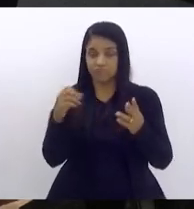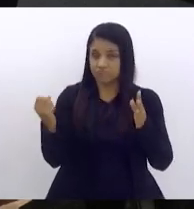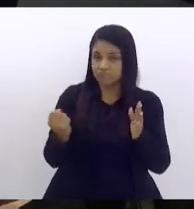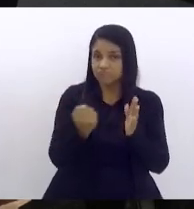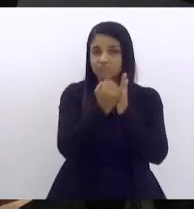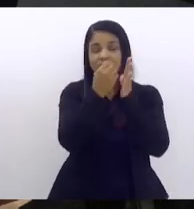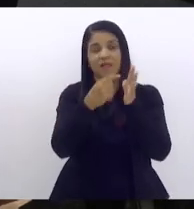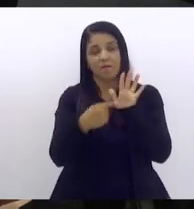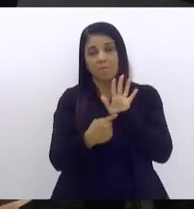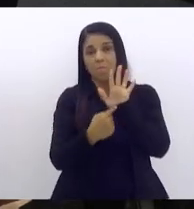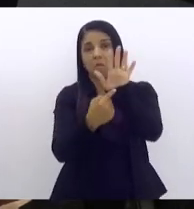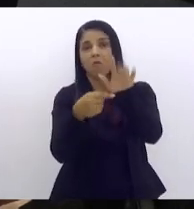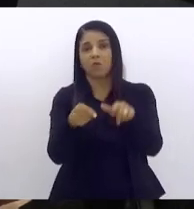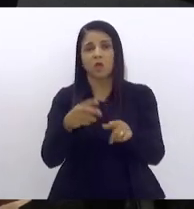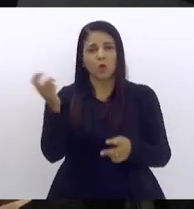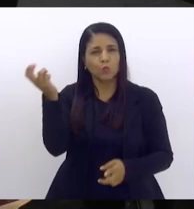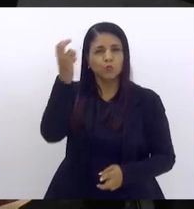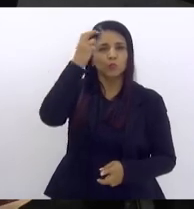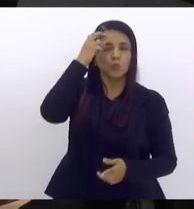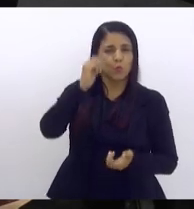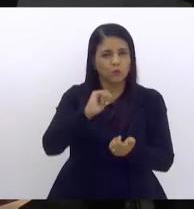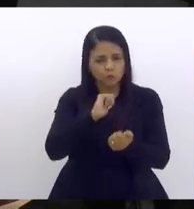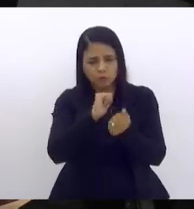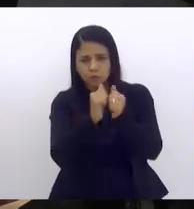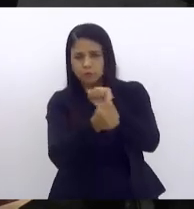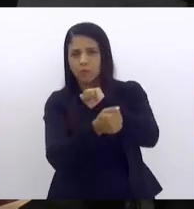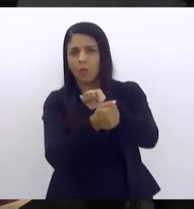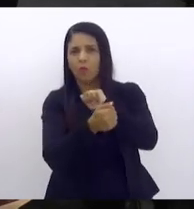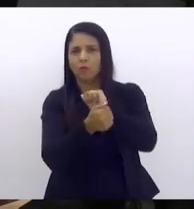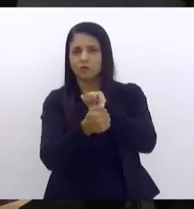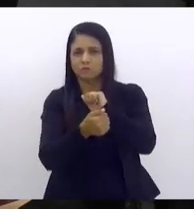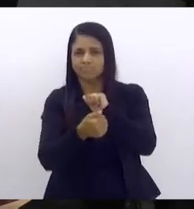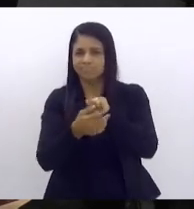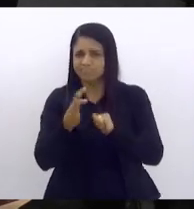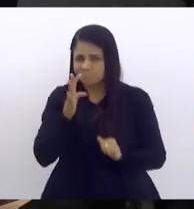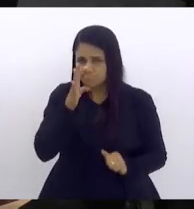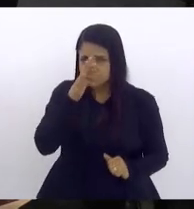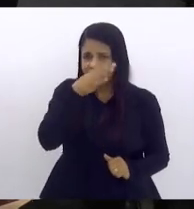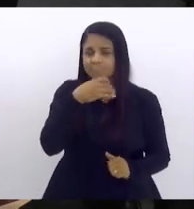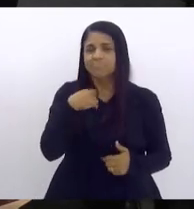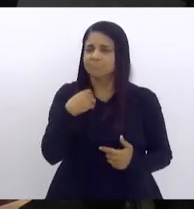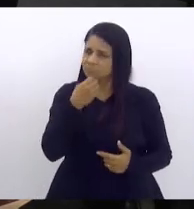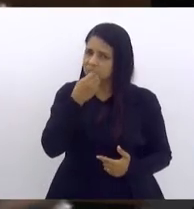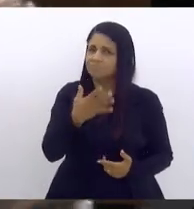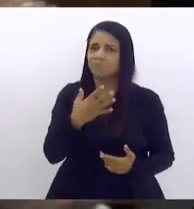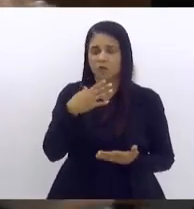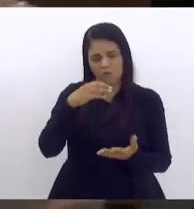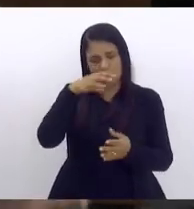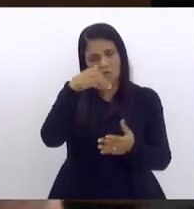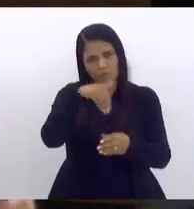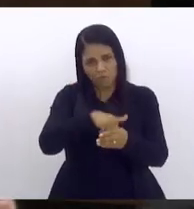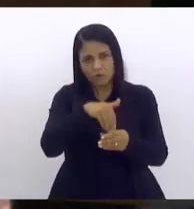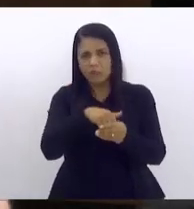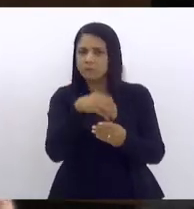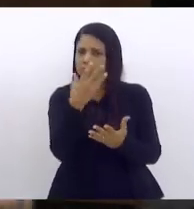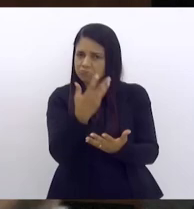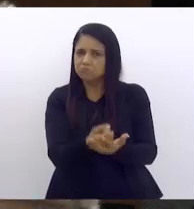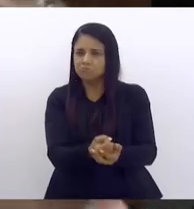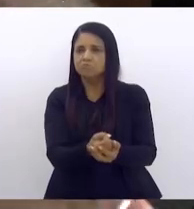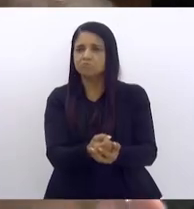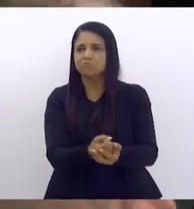na cultura, no esporte, na resistência. Muito pertinente. Votei favoravelmente